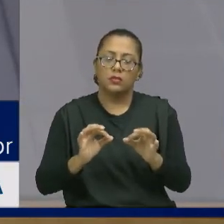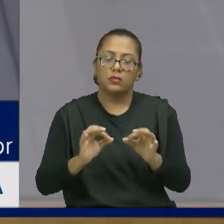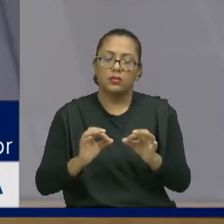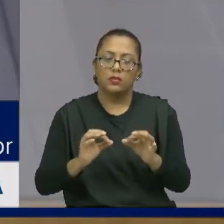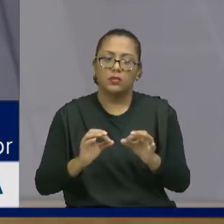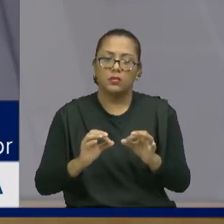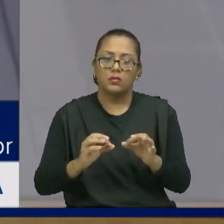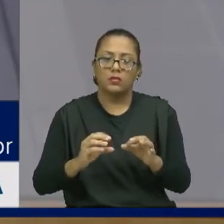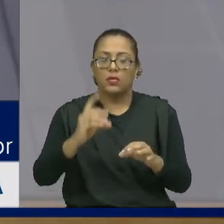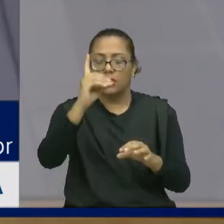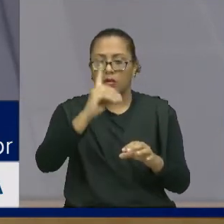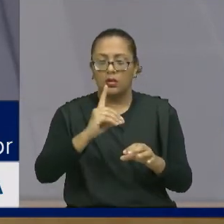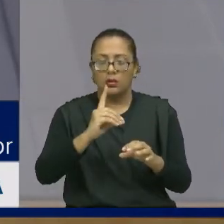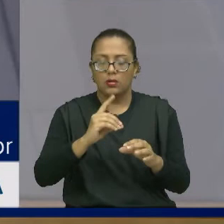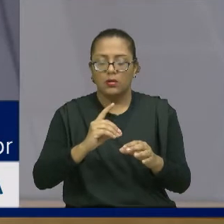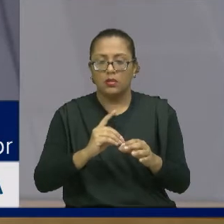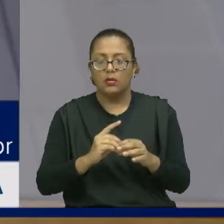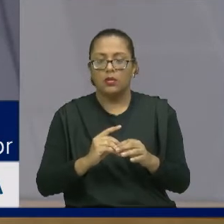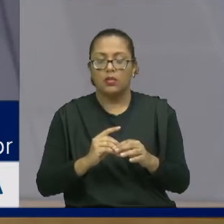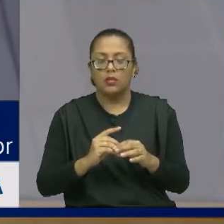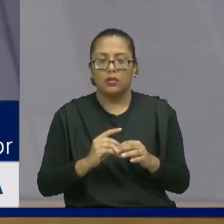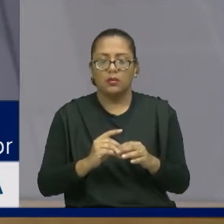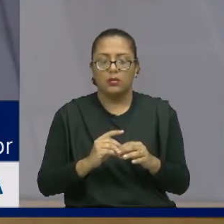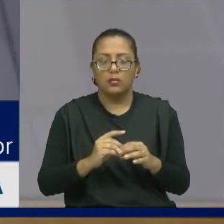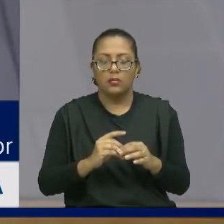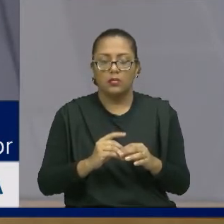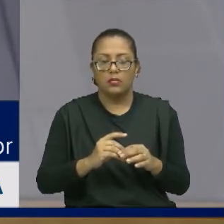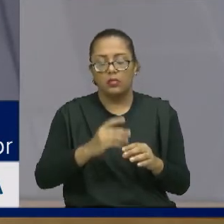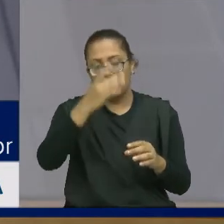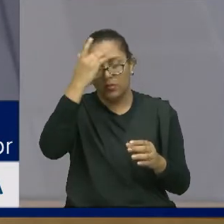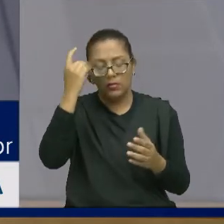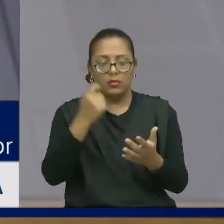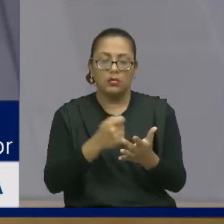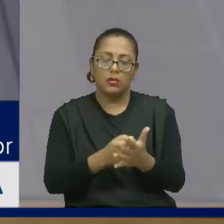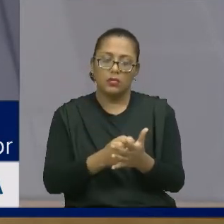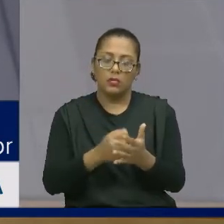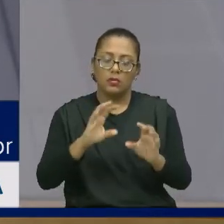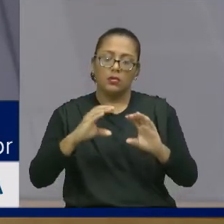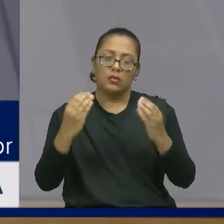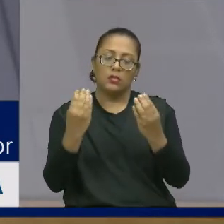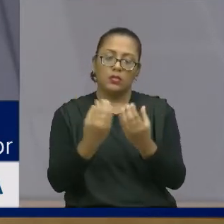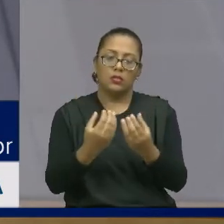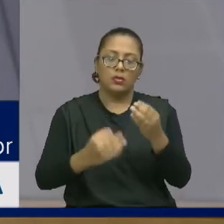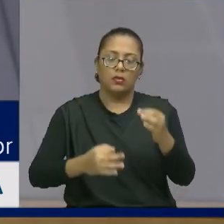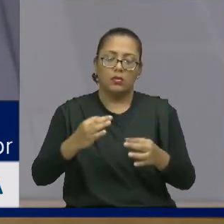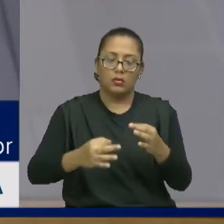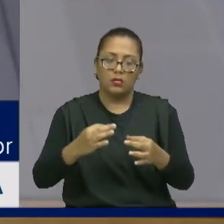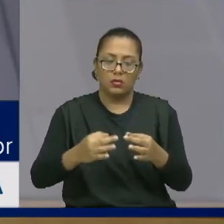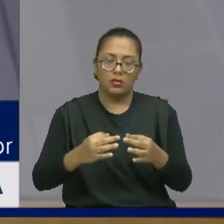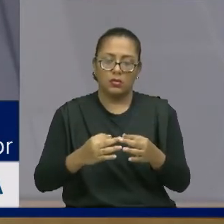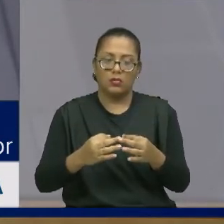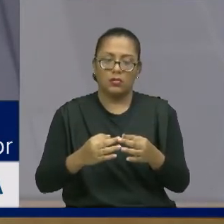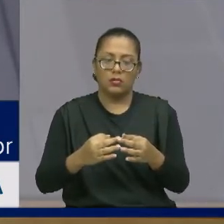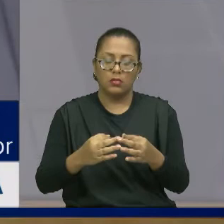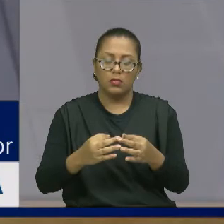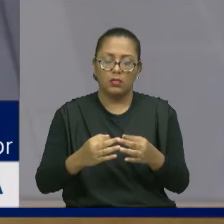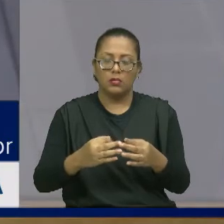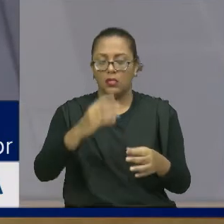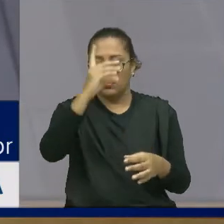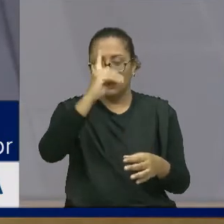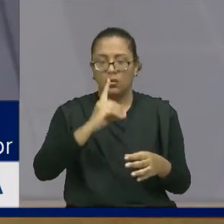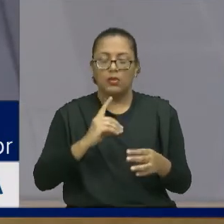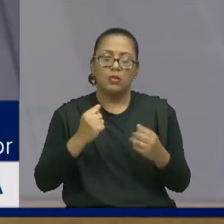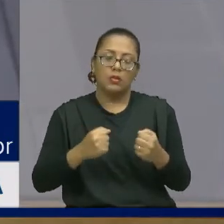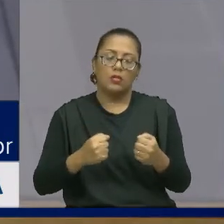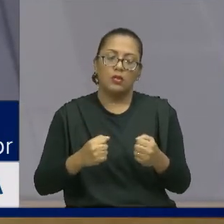do consumidor. O parágrafo único. A Câmara Julgadora de Direito do Consumidor poderá,